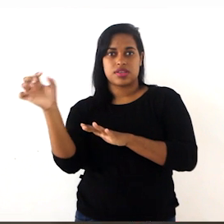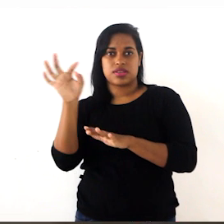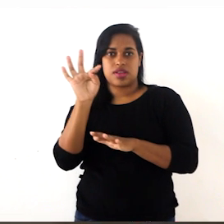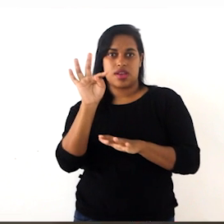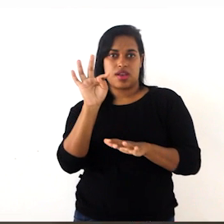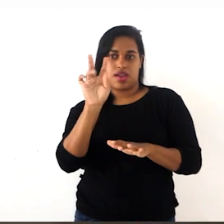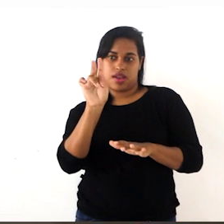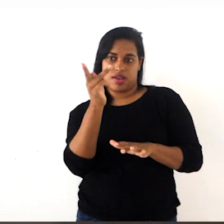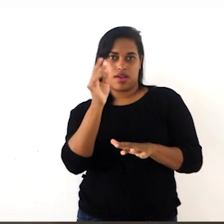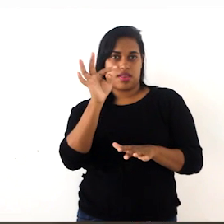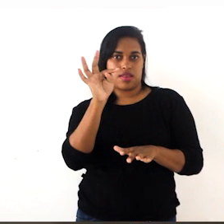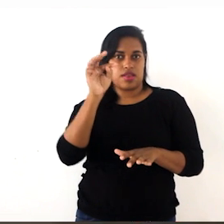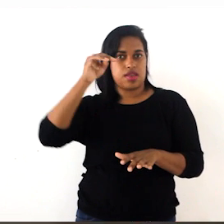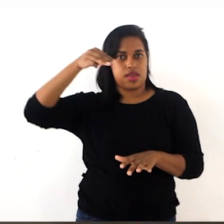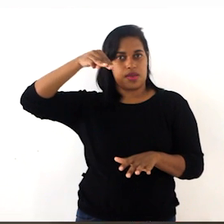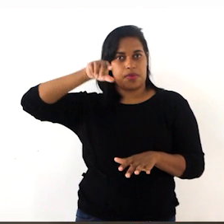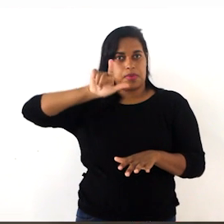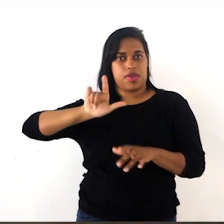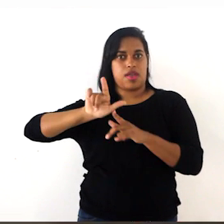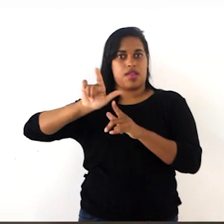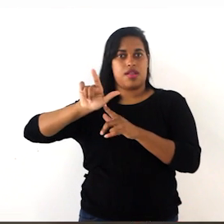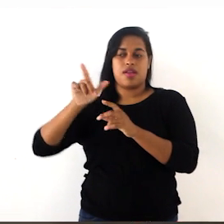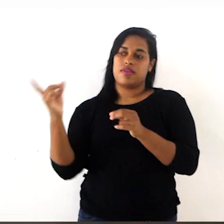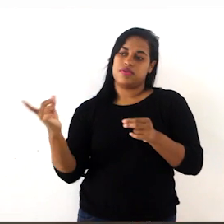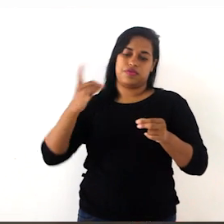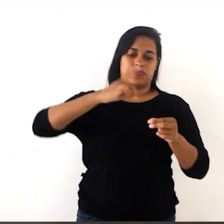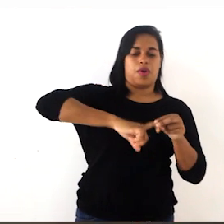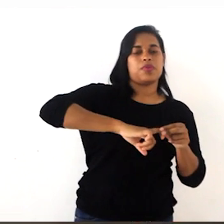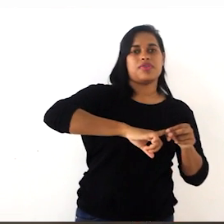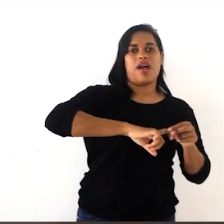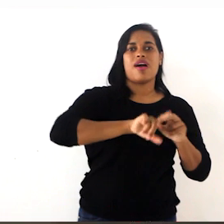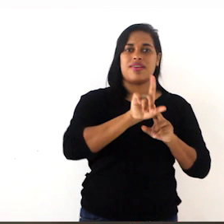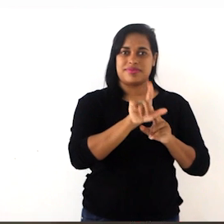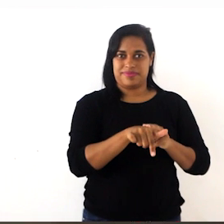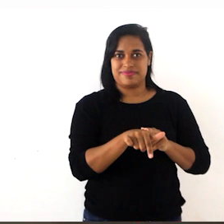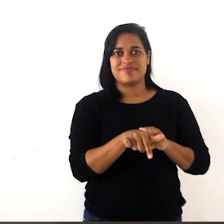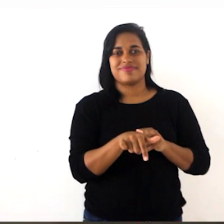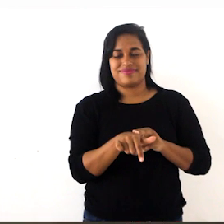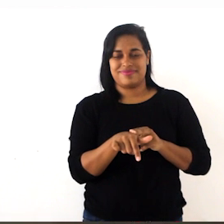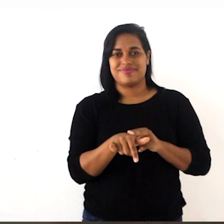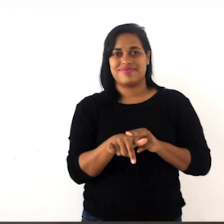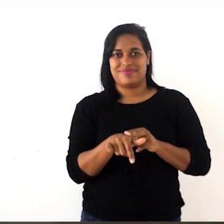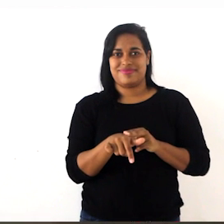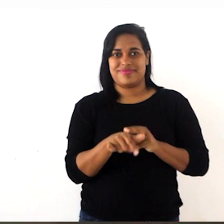HTML, vamos usar a palavra return, ou seja, a função ela vai